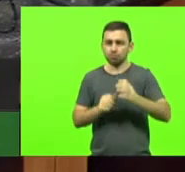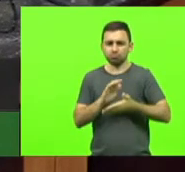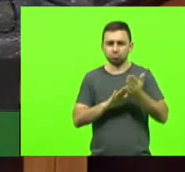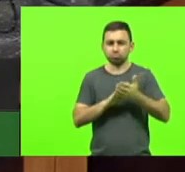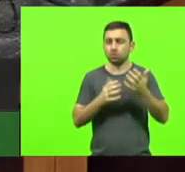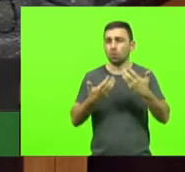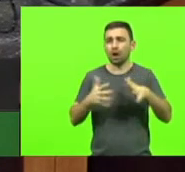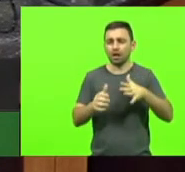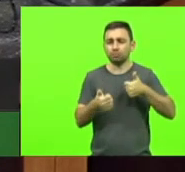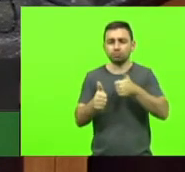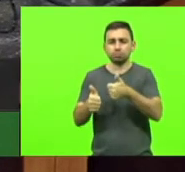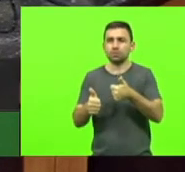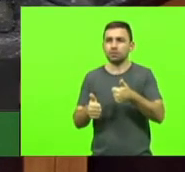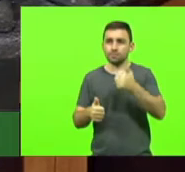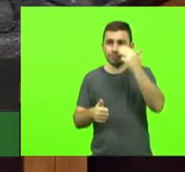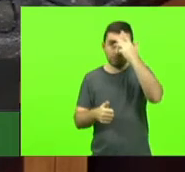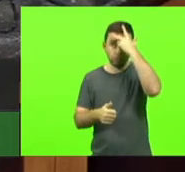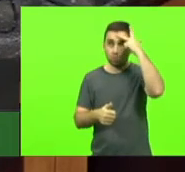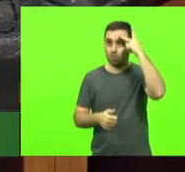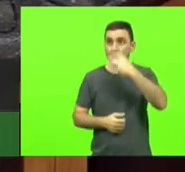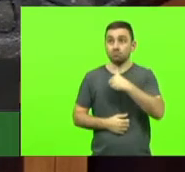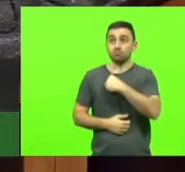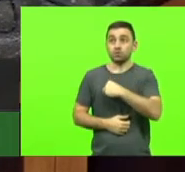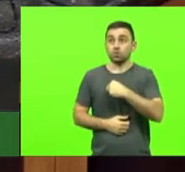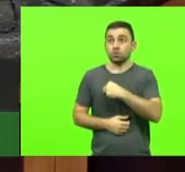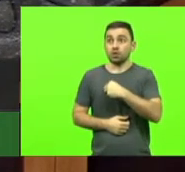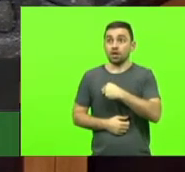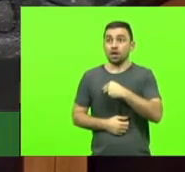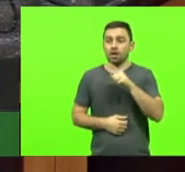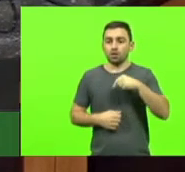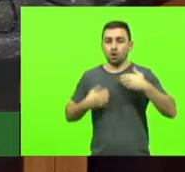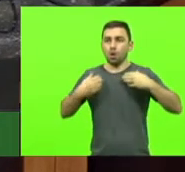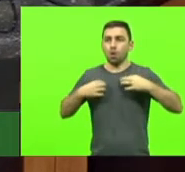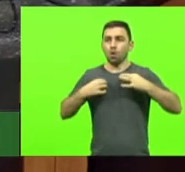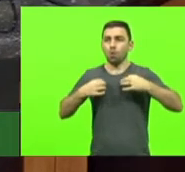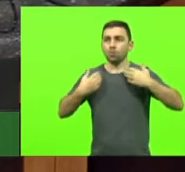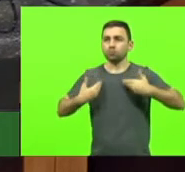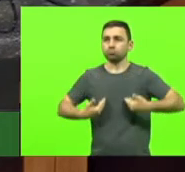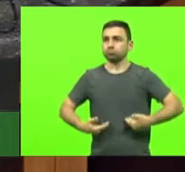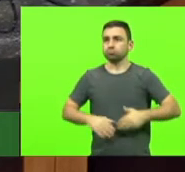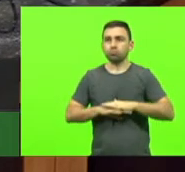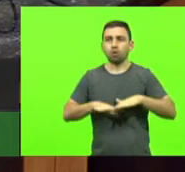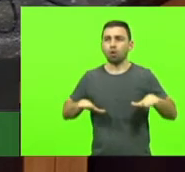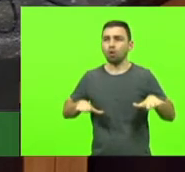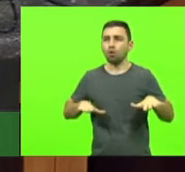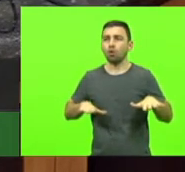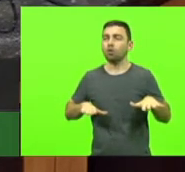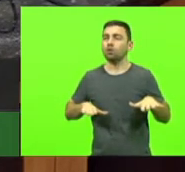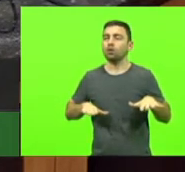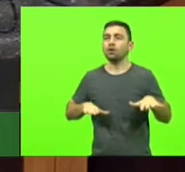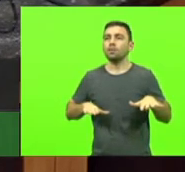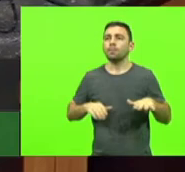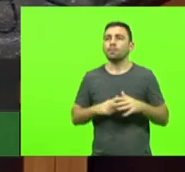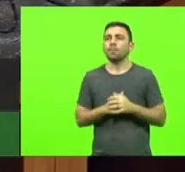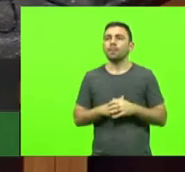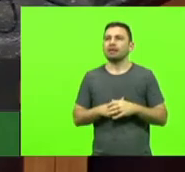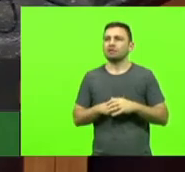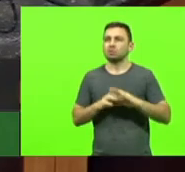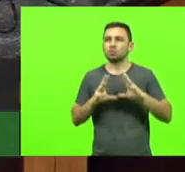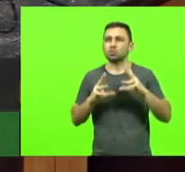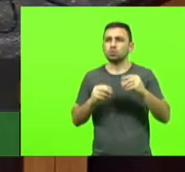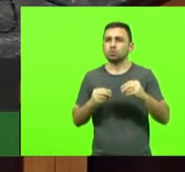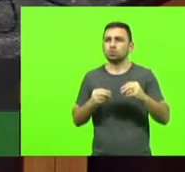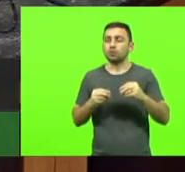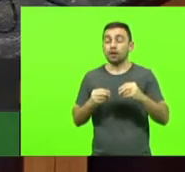perseguidos. Missionários são vistos apenas com a roupa do corpo. Diante desse terror, surge o porta-voz do